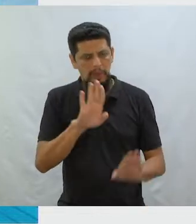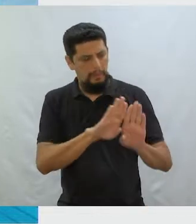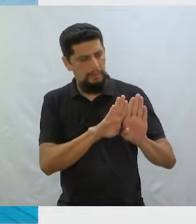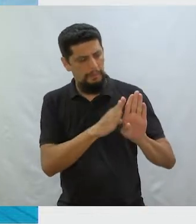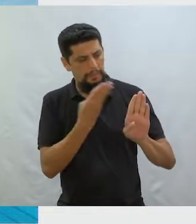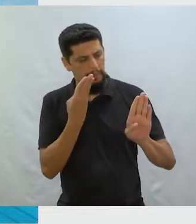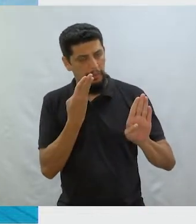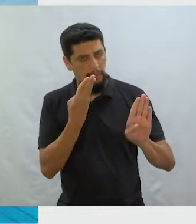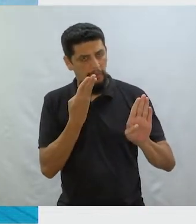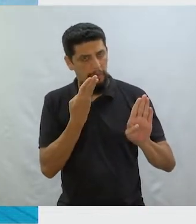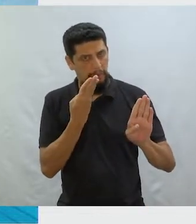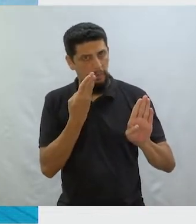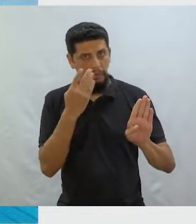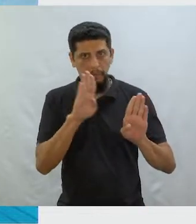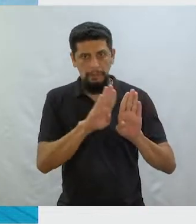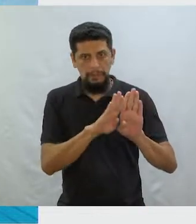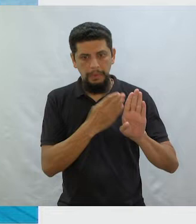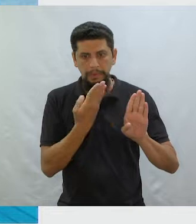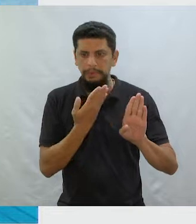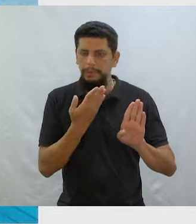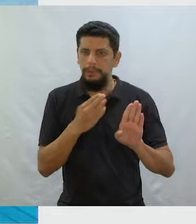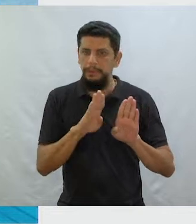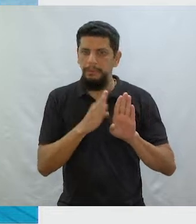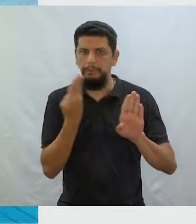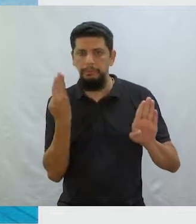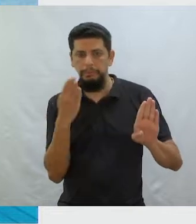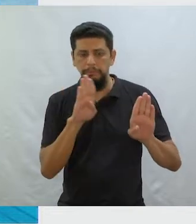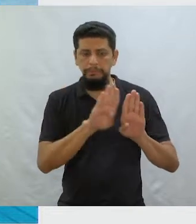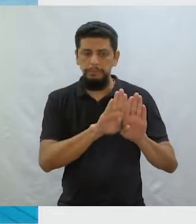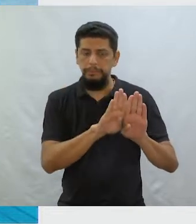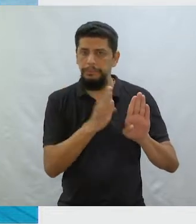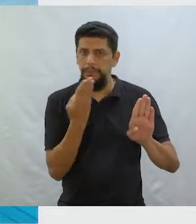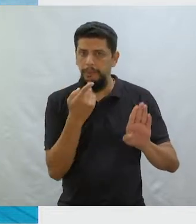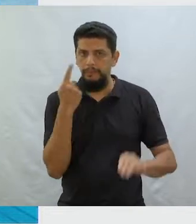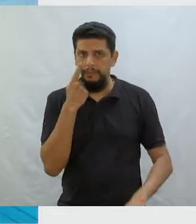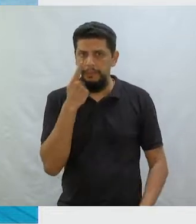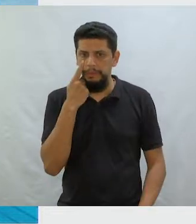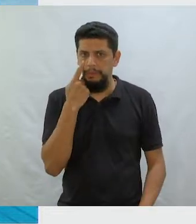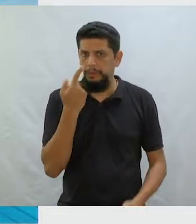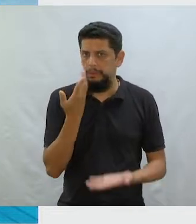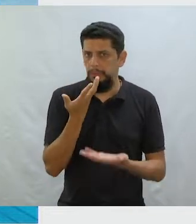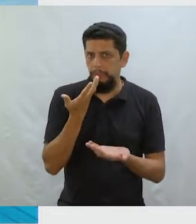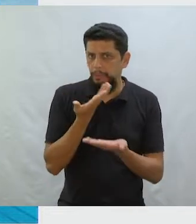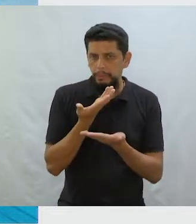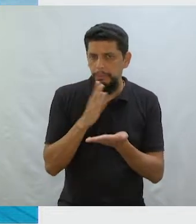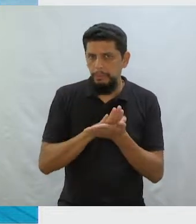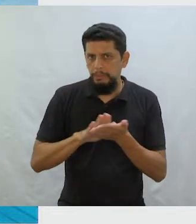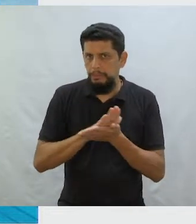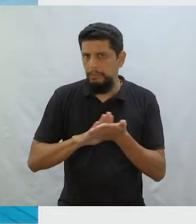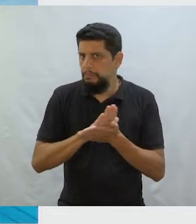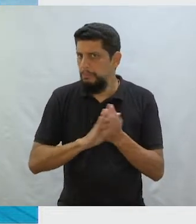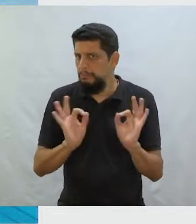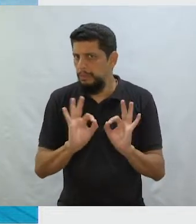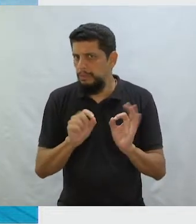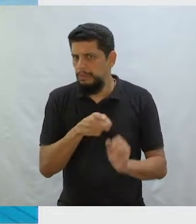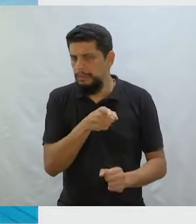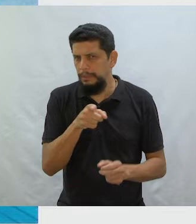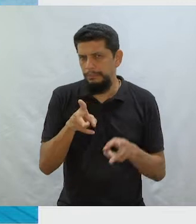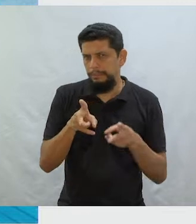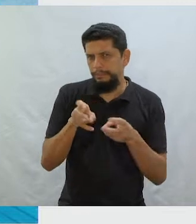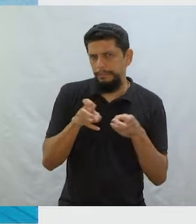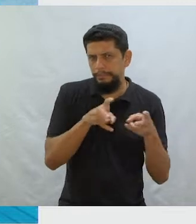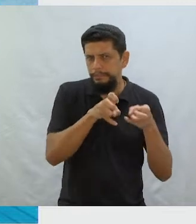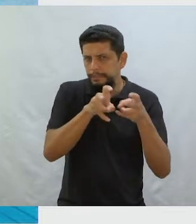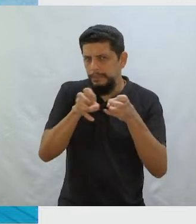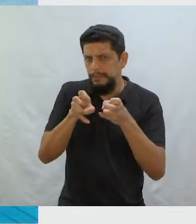porta você vê uma porta que está aberta você vê que não tem nada atrás daquela porta O que que você tá